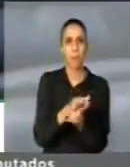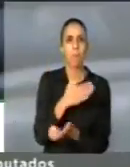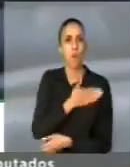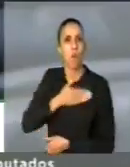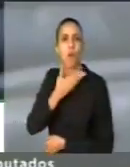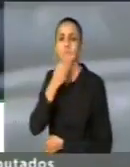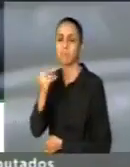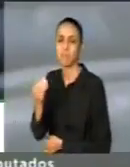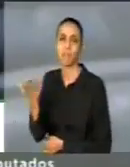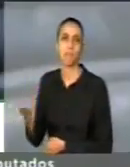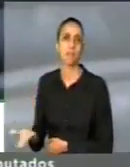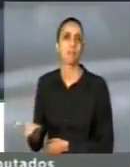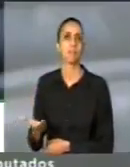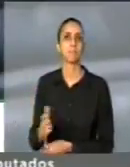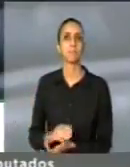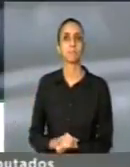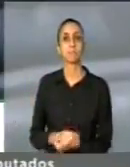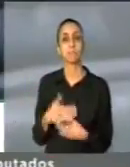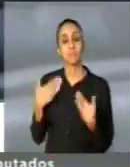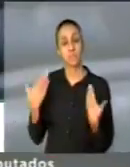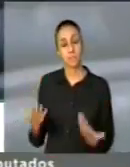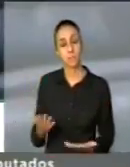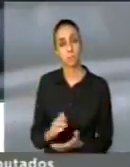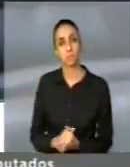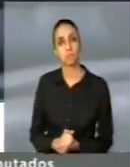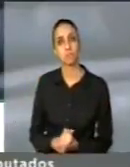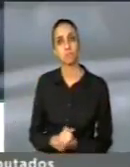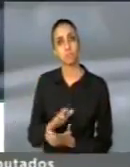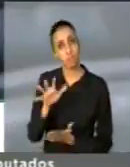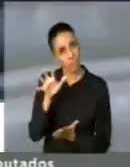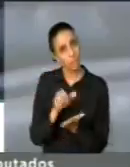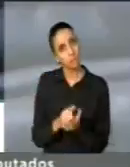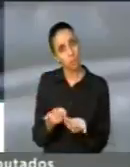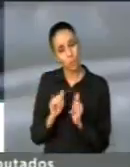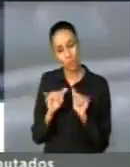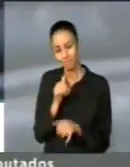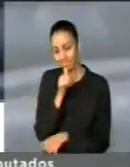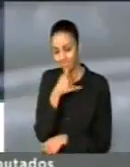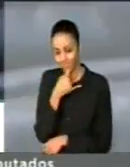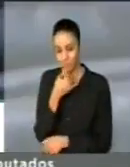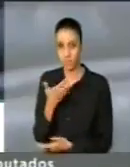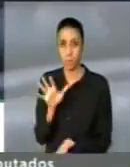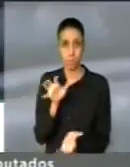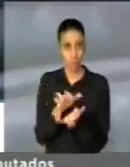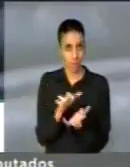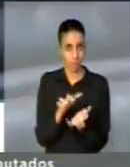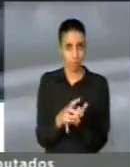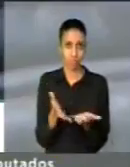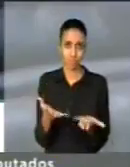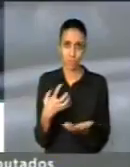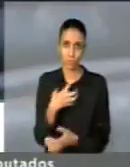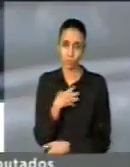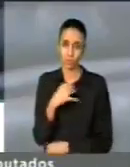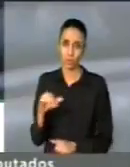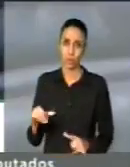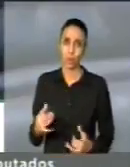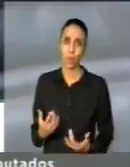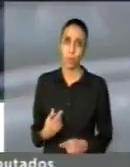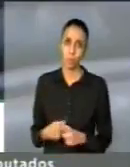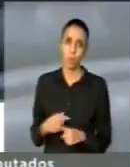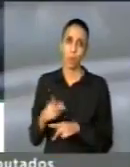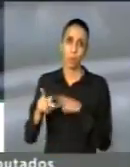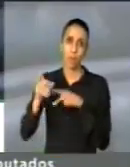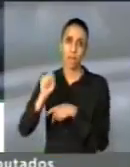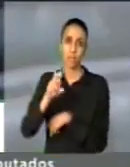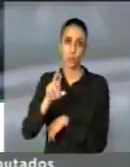em especial pelos surubinenses. Eu queria aqui deixar o registro, né, do pesar que Pernambuco tem nesse momento, em especial o povo de